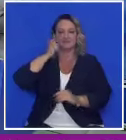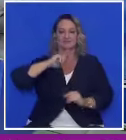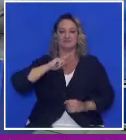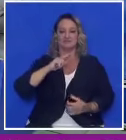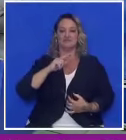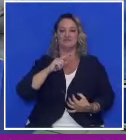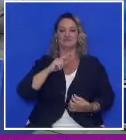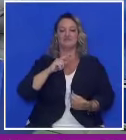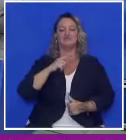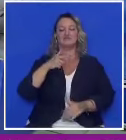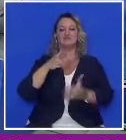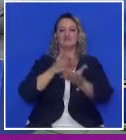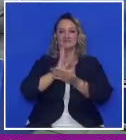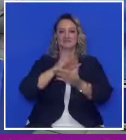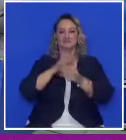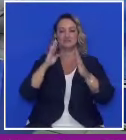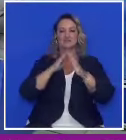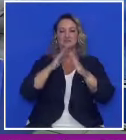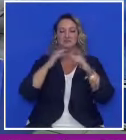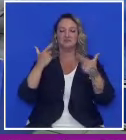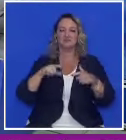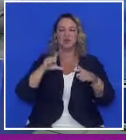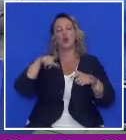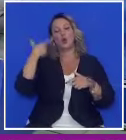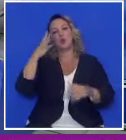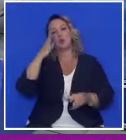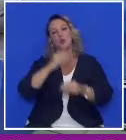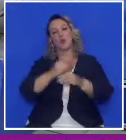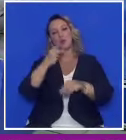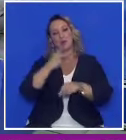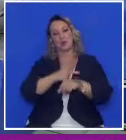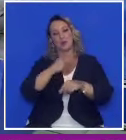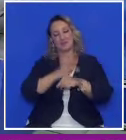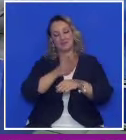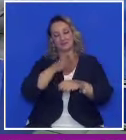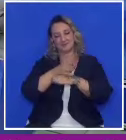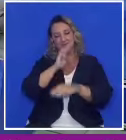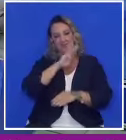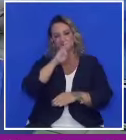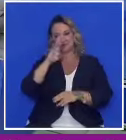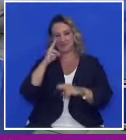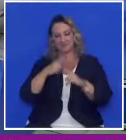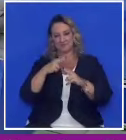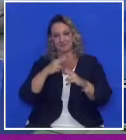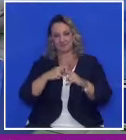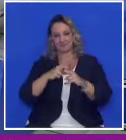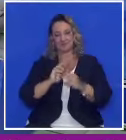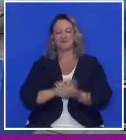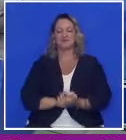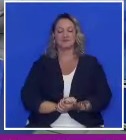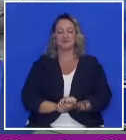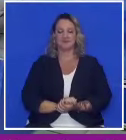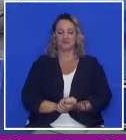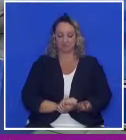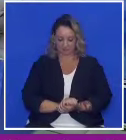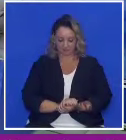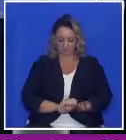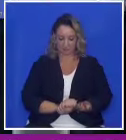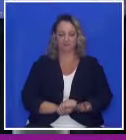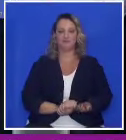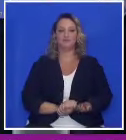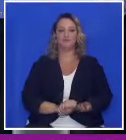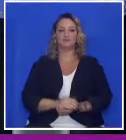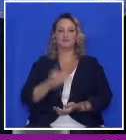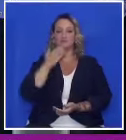são as apostas vencedoras ou se o prêmio está acumulado acessando a página da Caixa na internet. Já falo o endereço para você. Vou